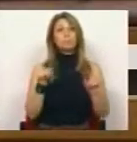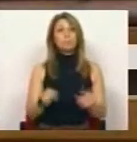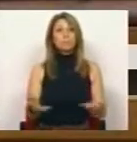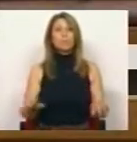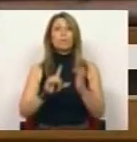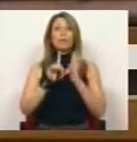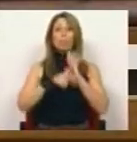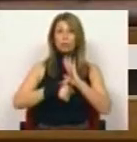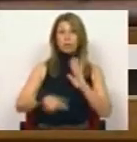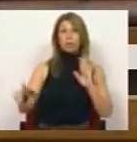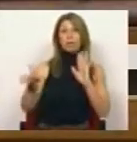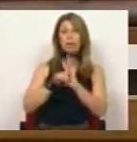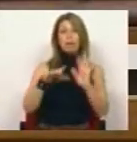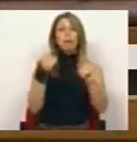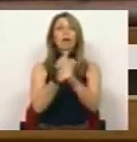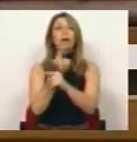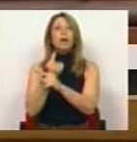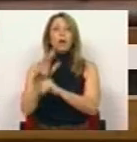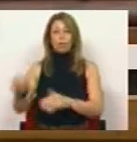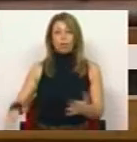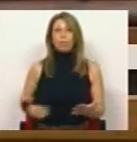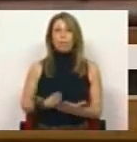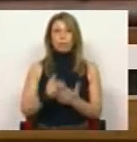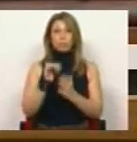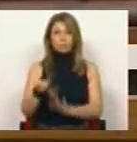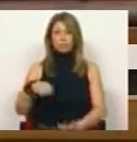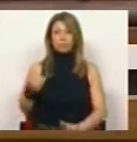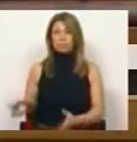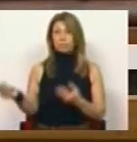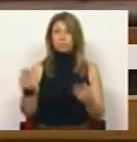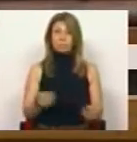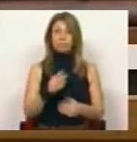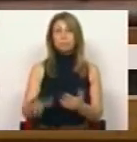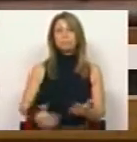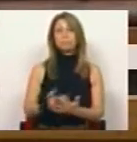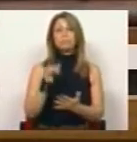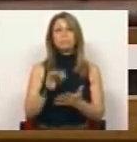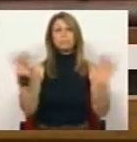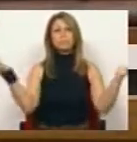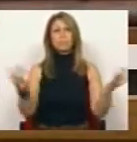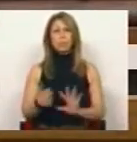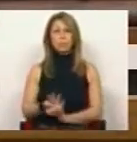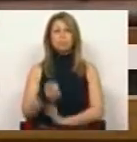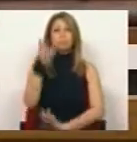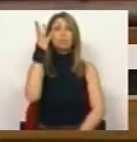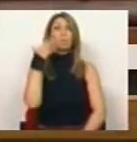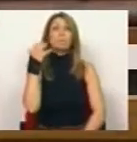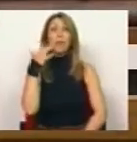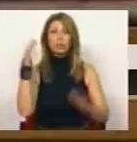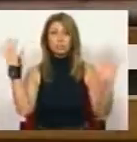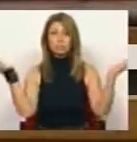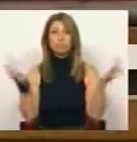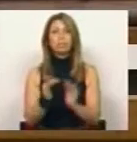insere-se nas respostas diversas que os Verdes propõem para diminuir a quantidade de produção de plástico e para